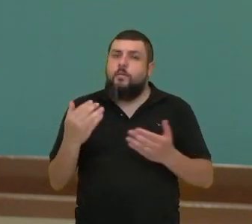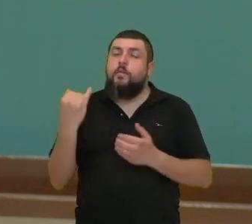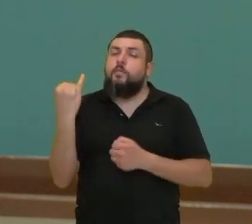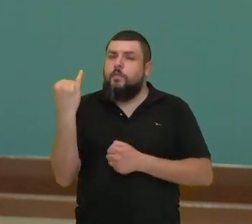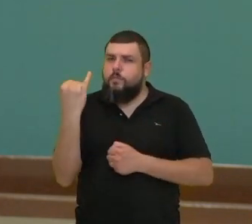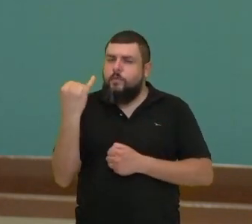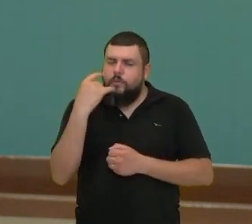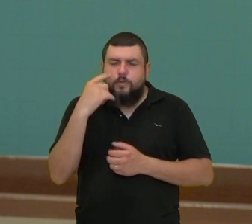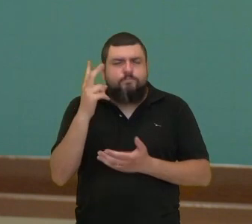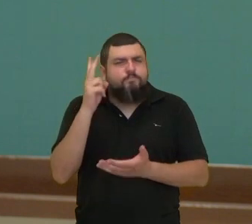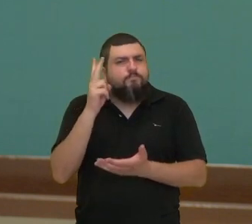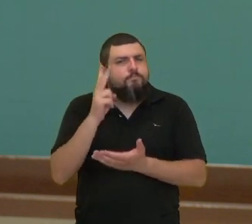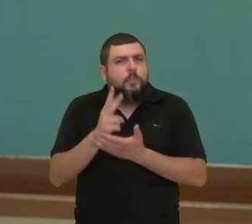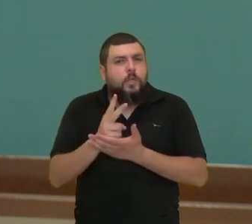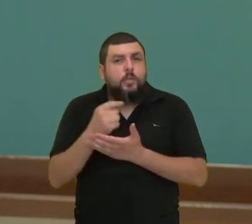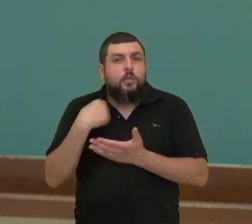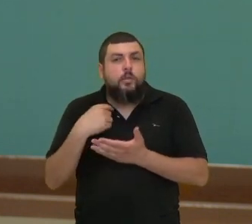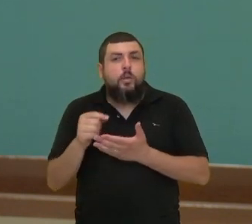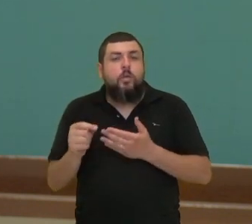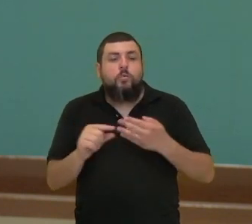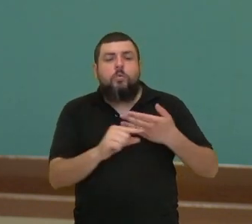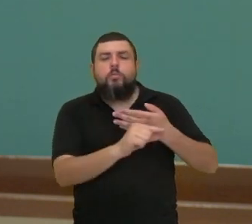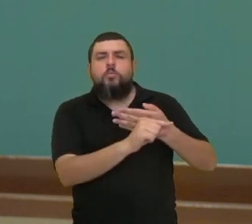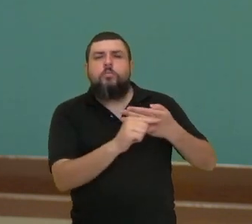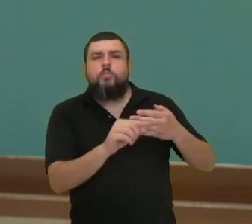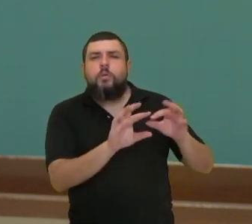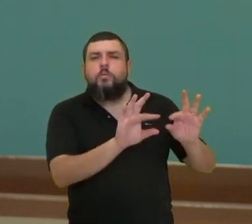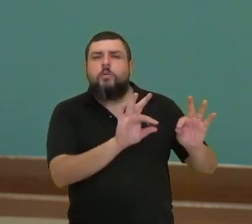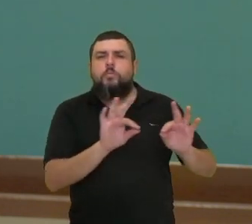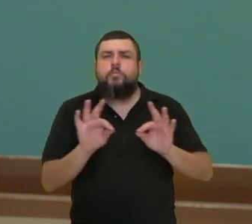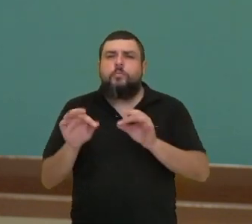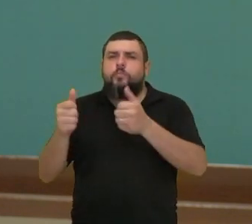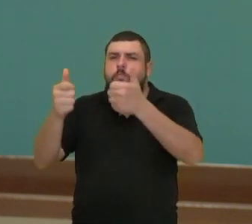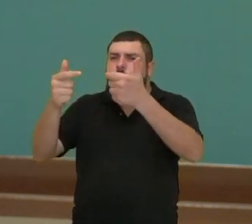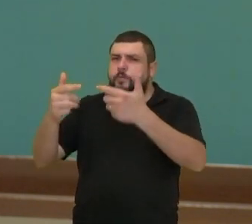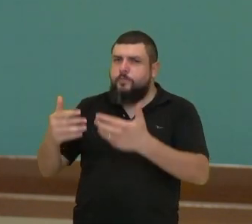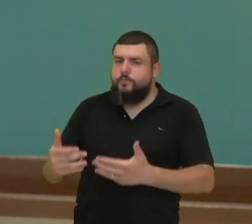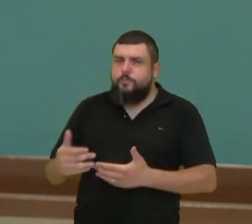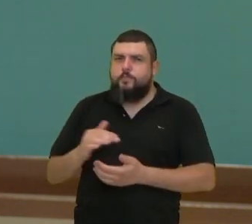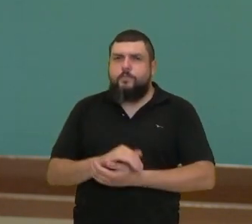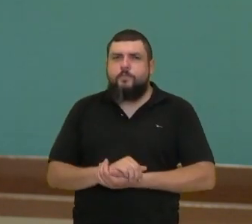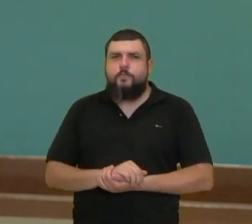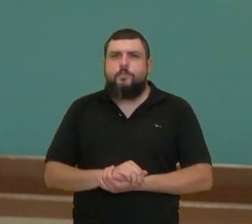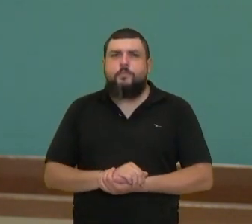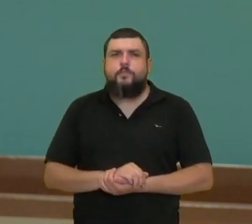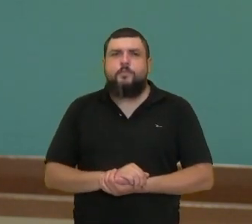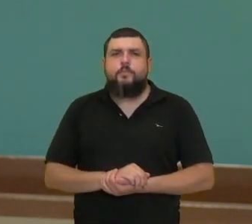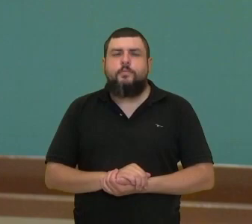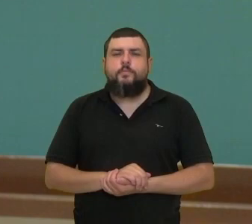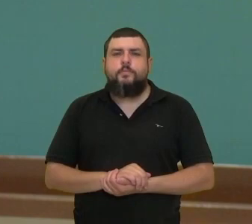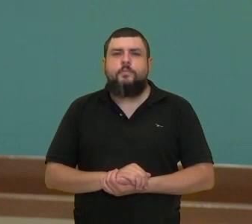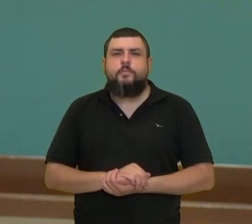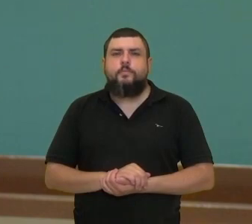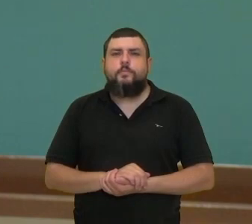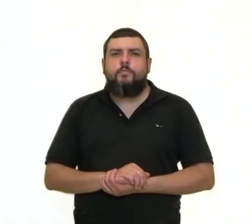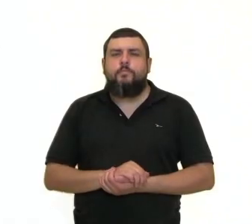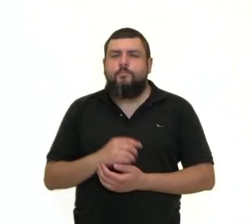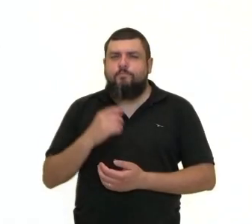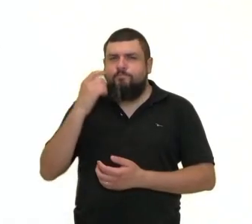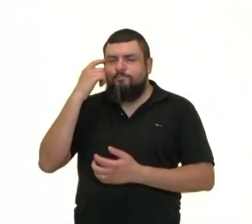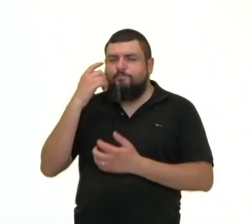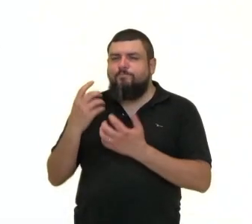sempre é citada a fonte de onde foi retirado aquele conteúdo. Para refletir um